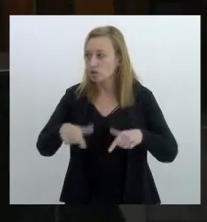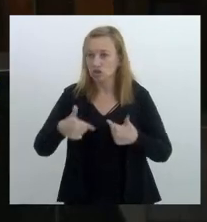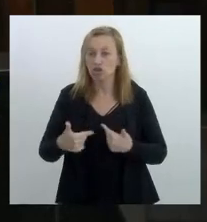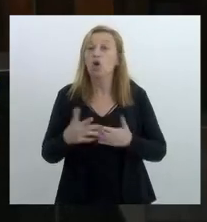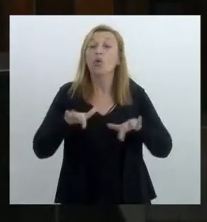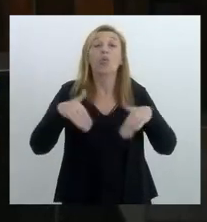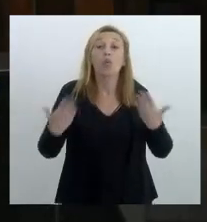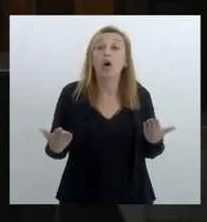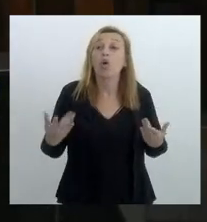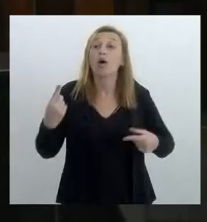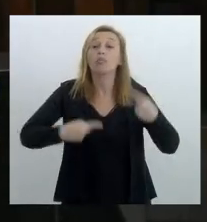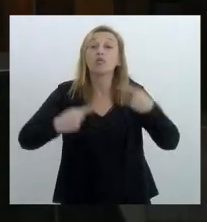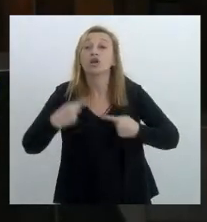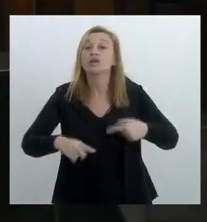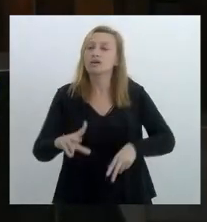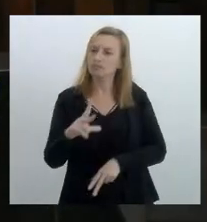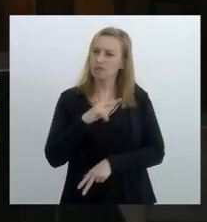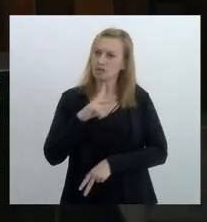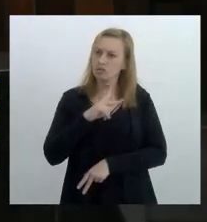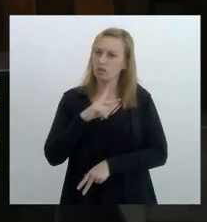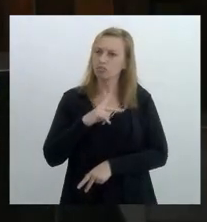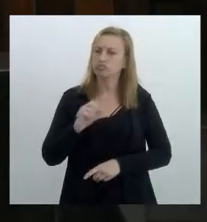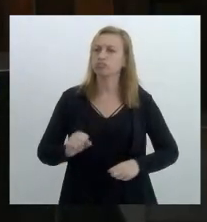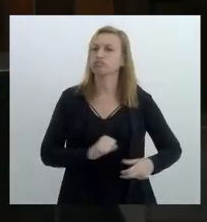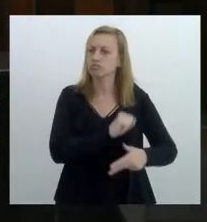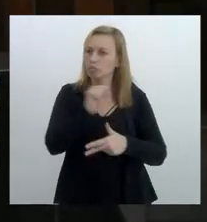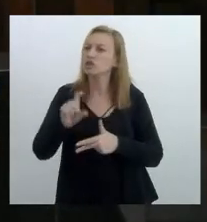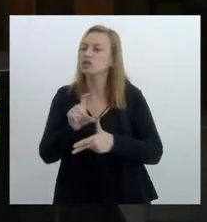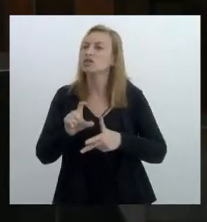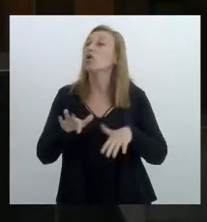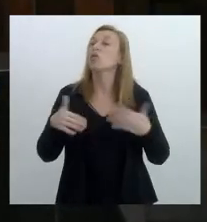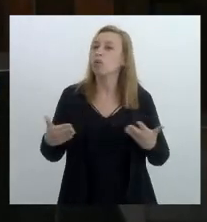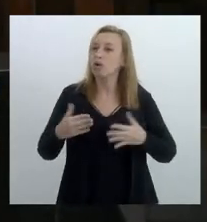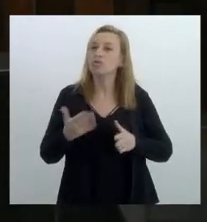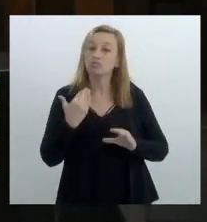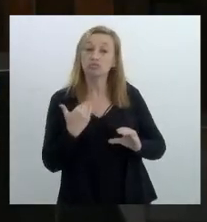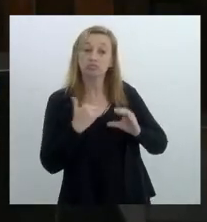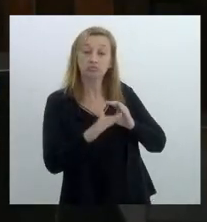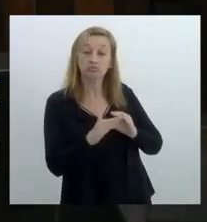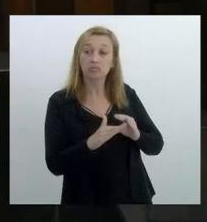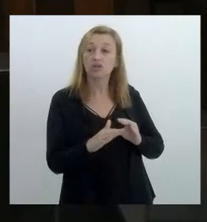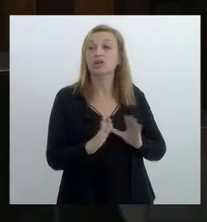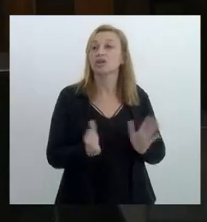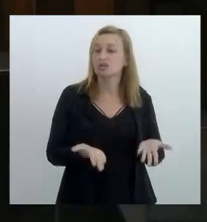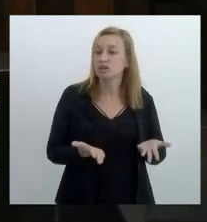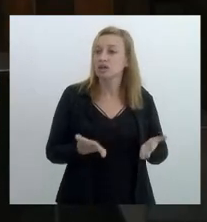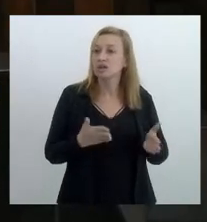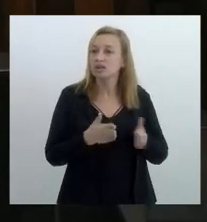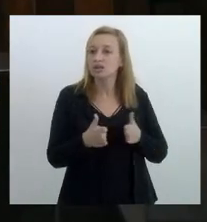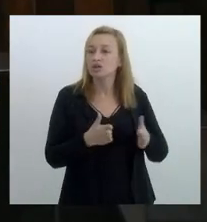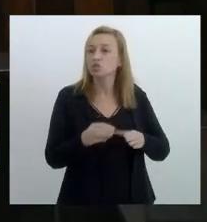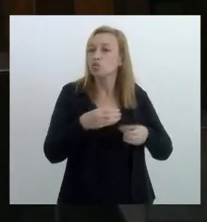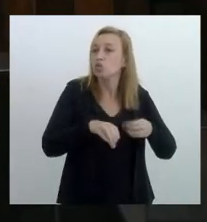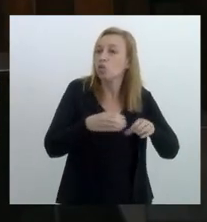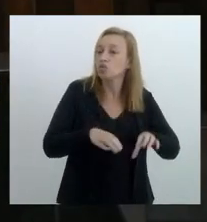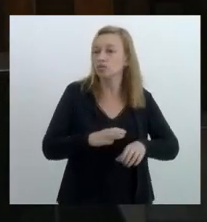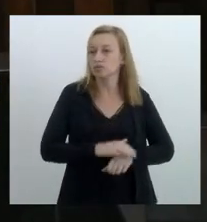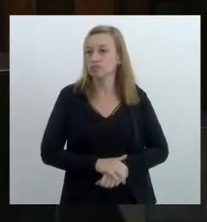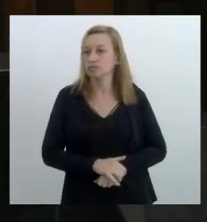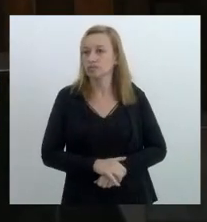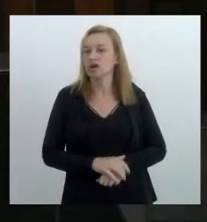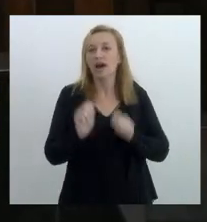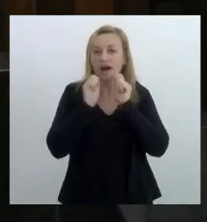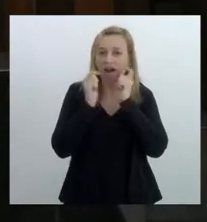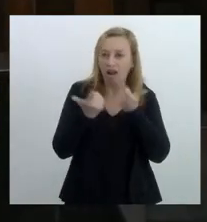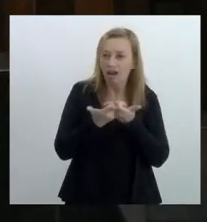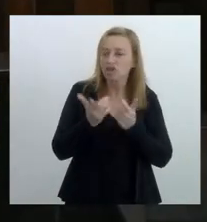é a política de pessoal do Poder Executivo? Porque o que foi enviado é que fica cessado concurso. A Alerj